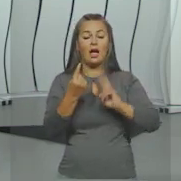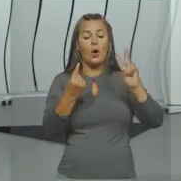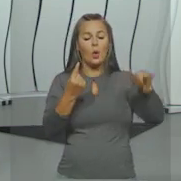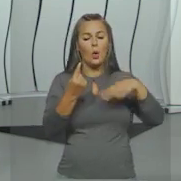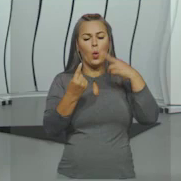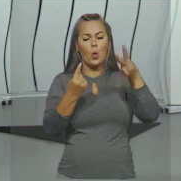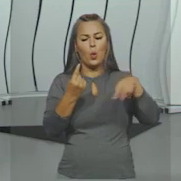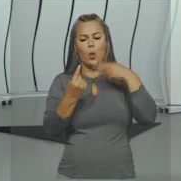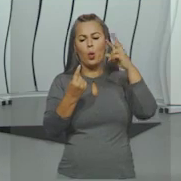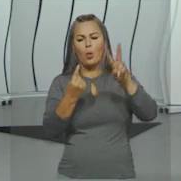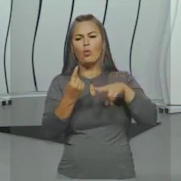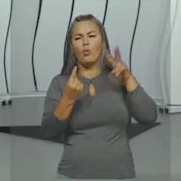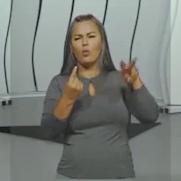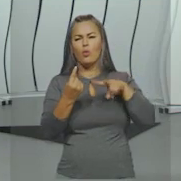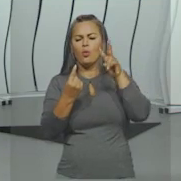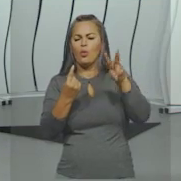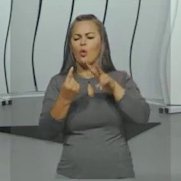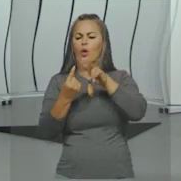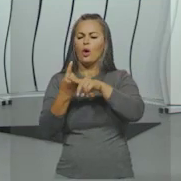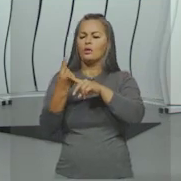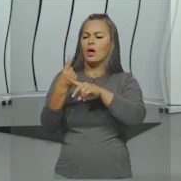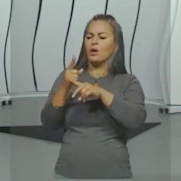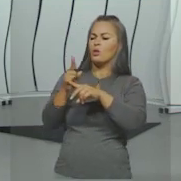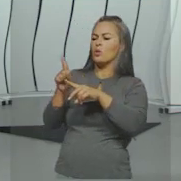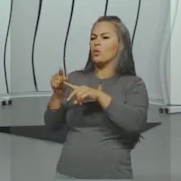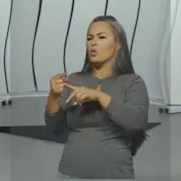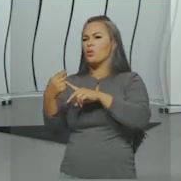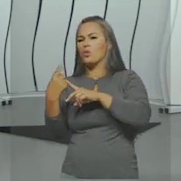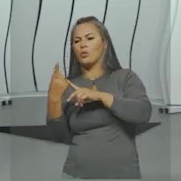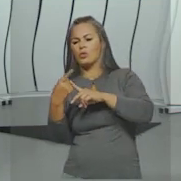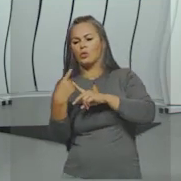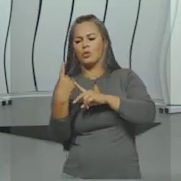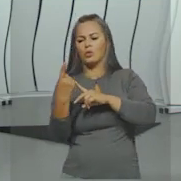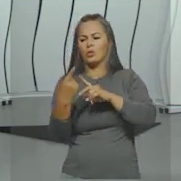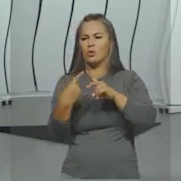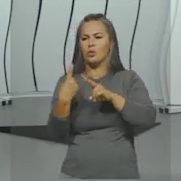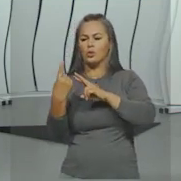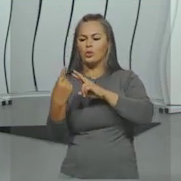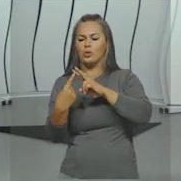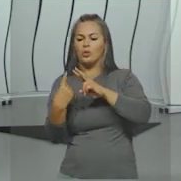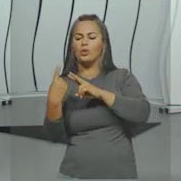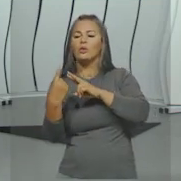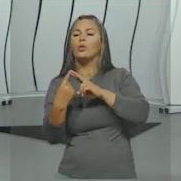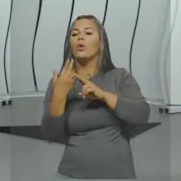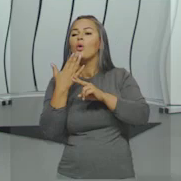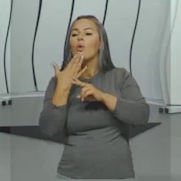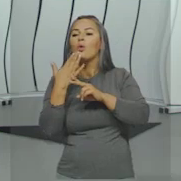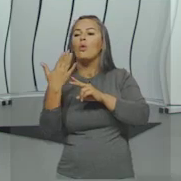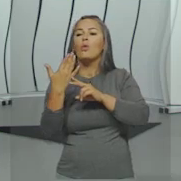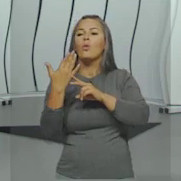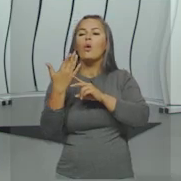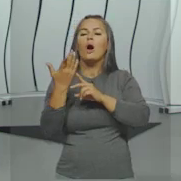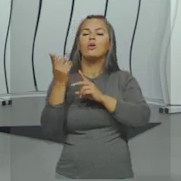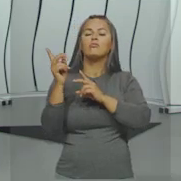vai indicar a velocidade do vento, e também para o lado que ele estiver girando vai indicar a direção do